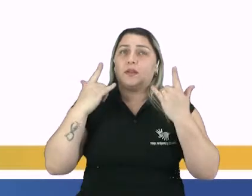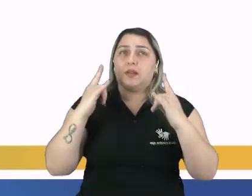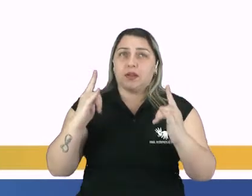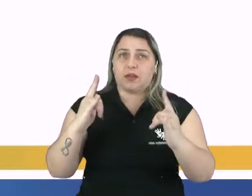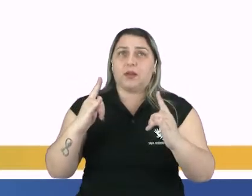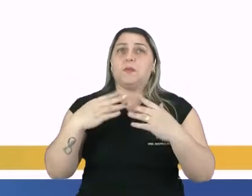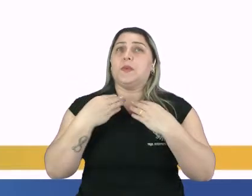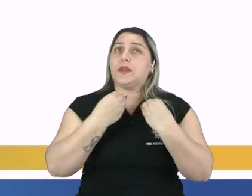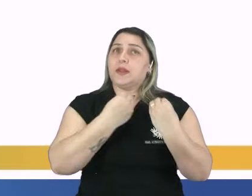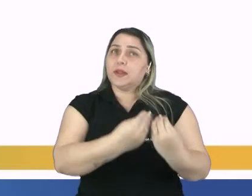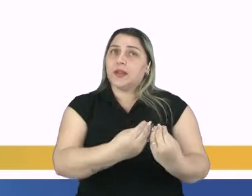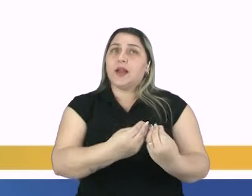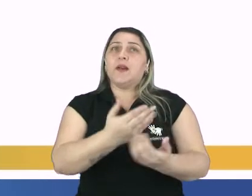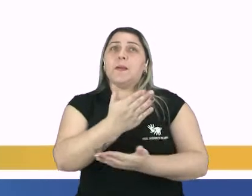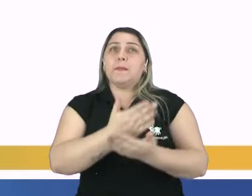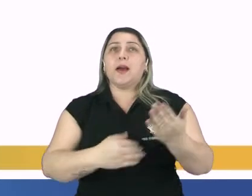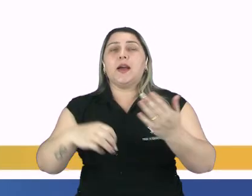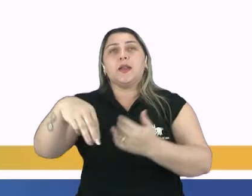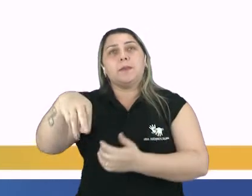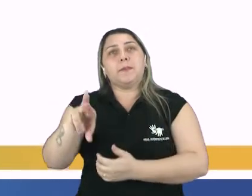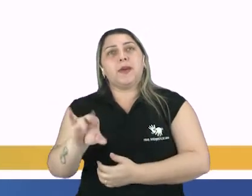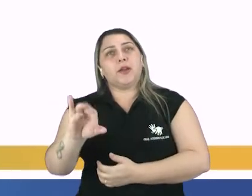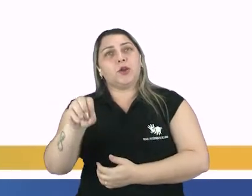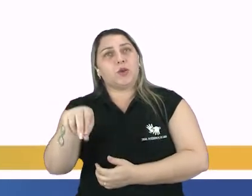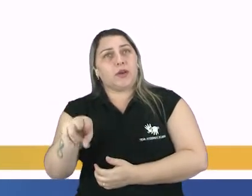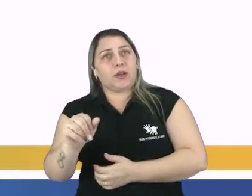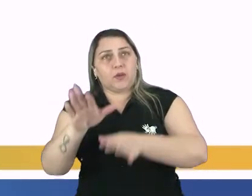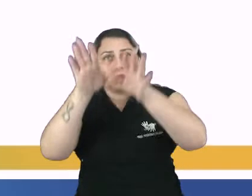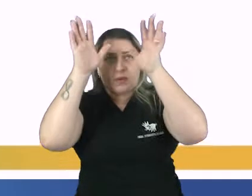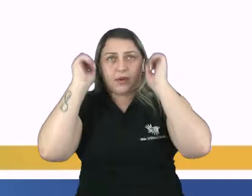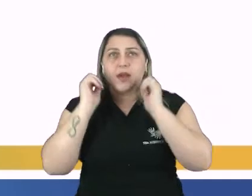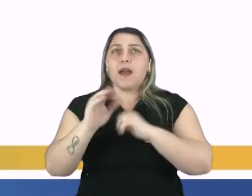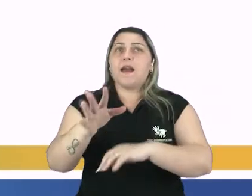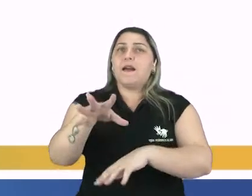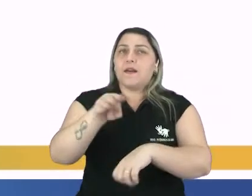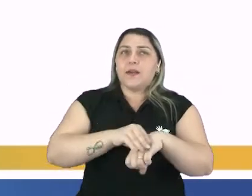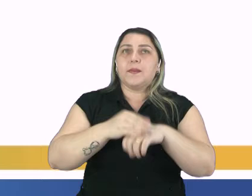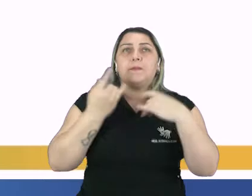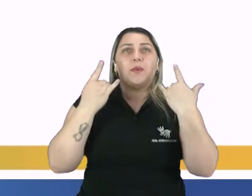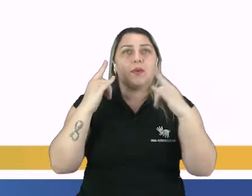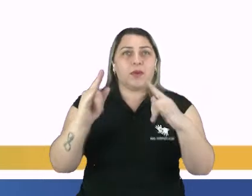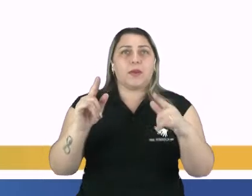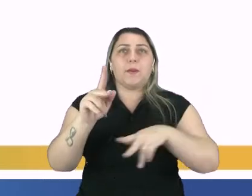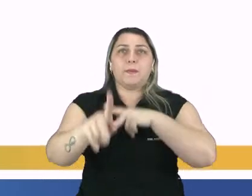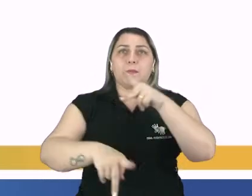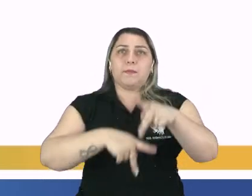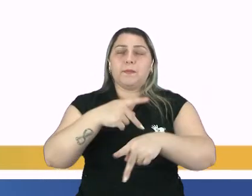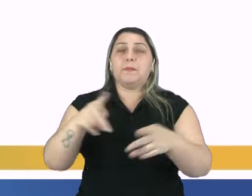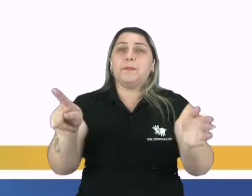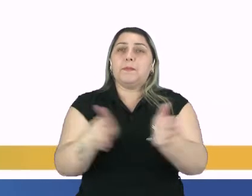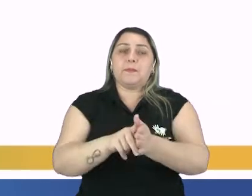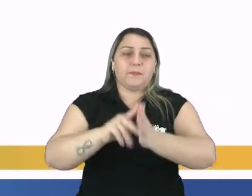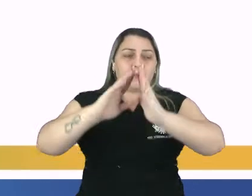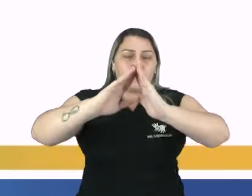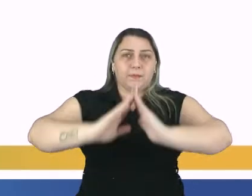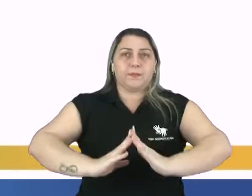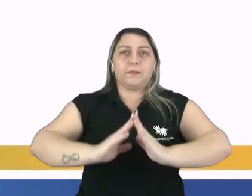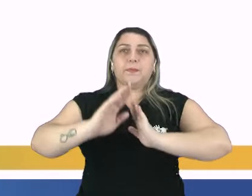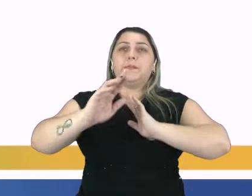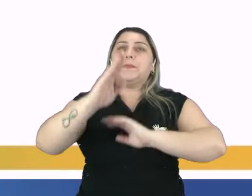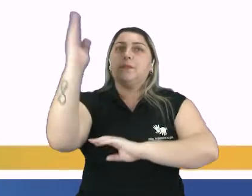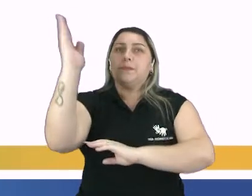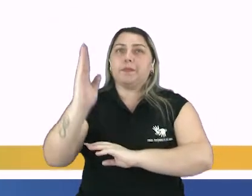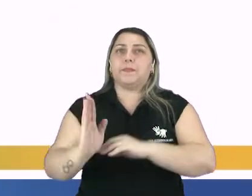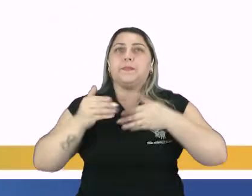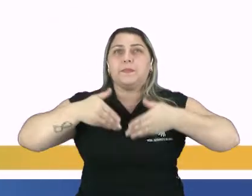Petrópolis. A Bolívia cederia a parte meridional do Acre, reconhecidamente boliviana, mas povoada por